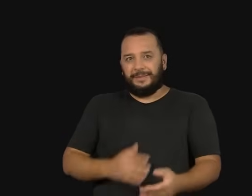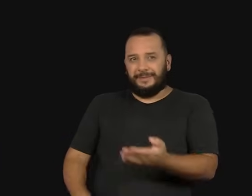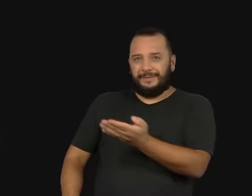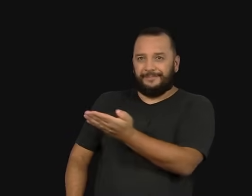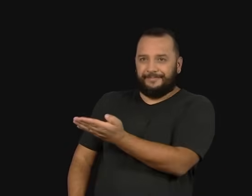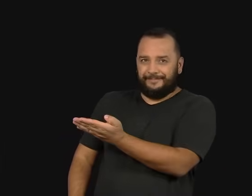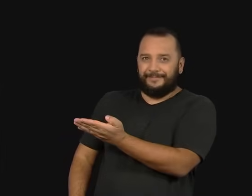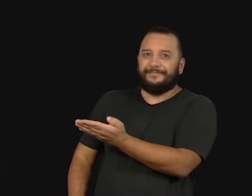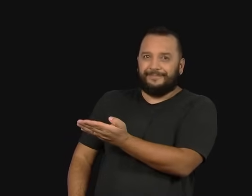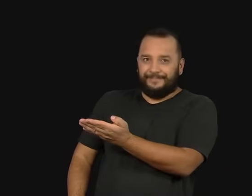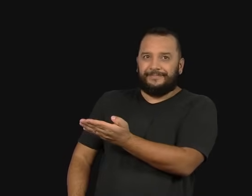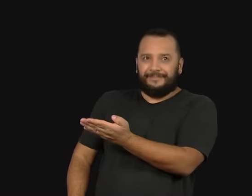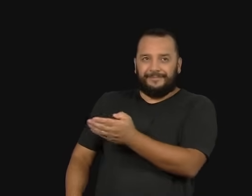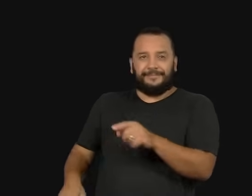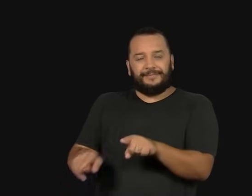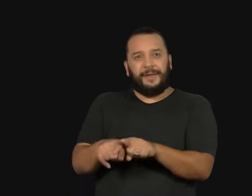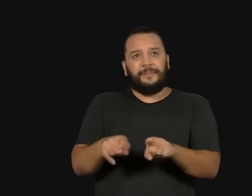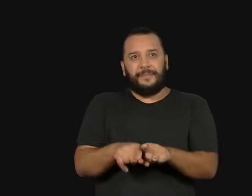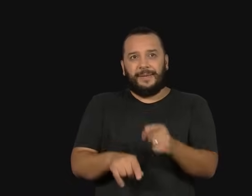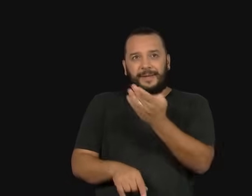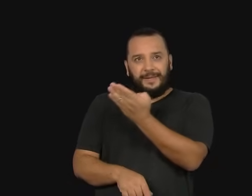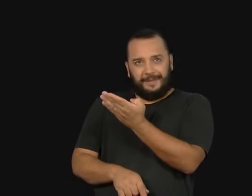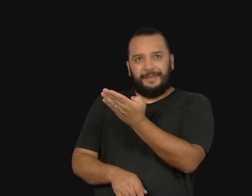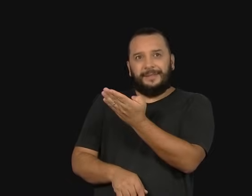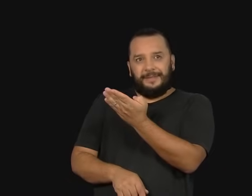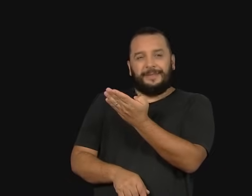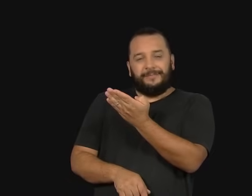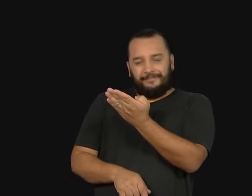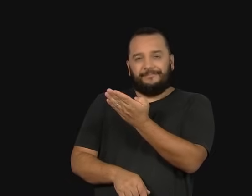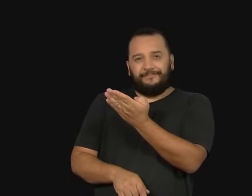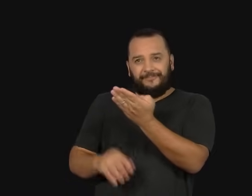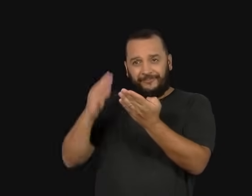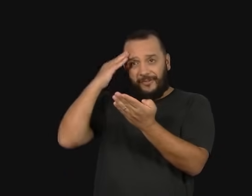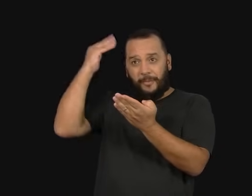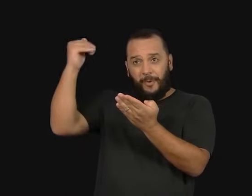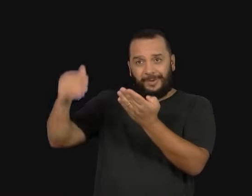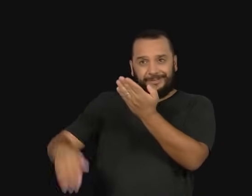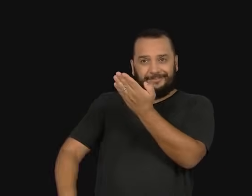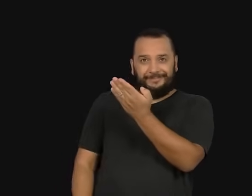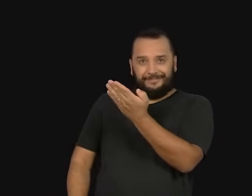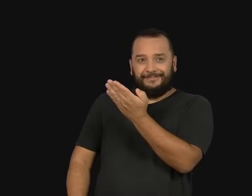Verbo Intransitivo e a rapsódia cômica Macunaíma.